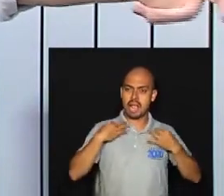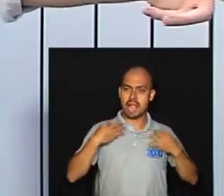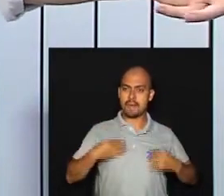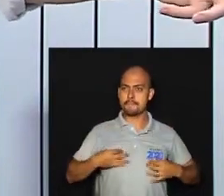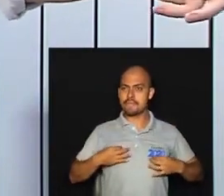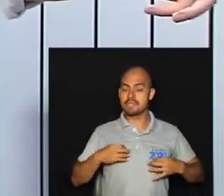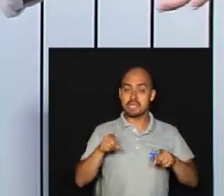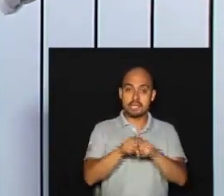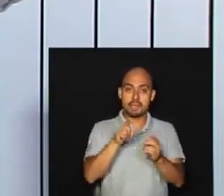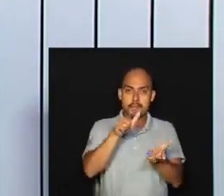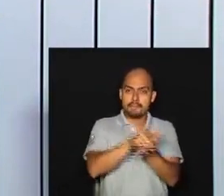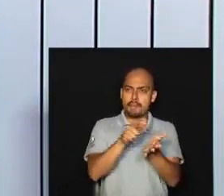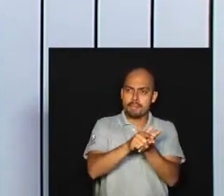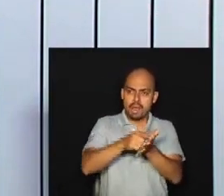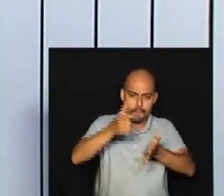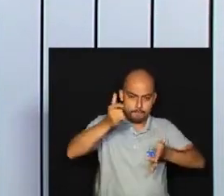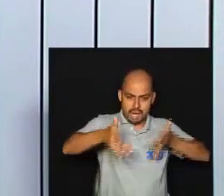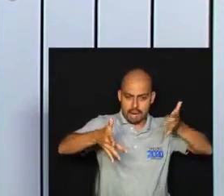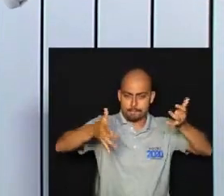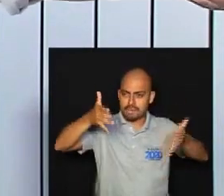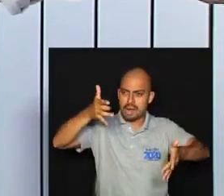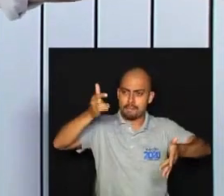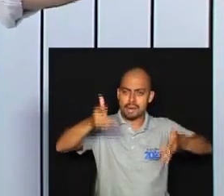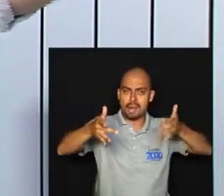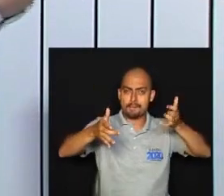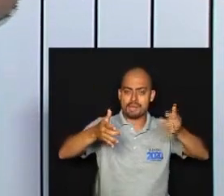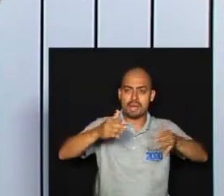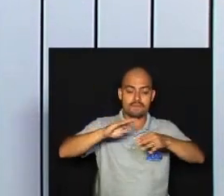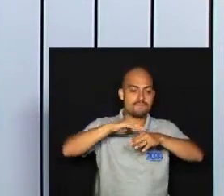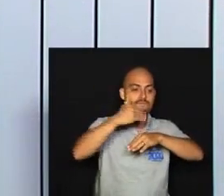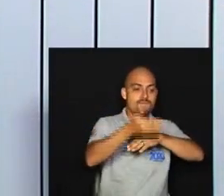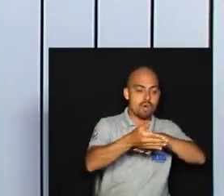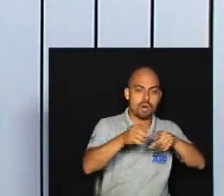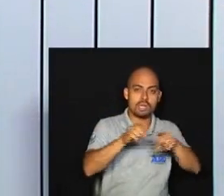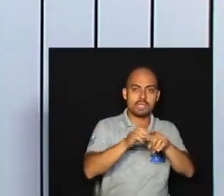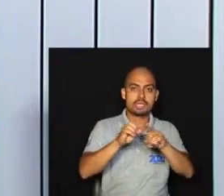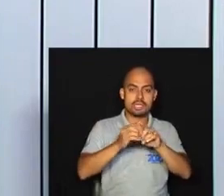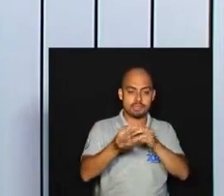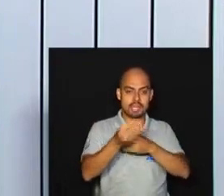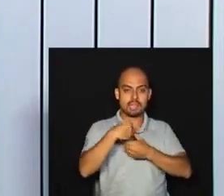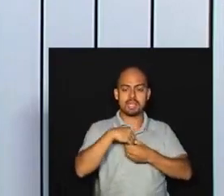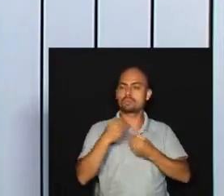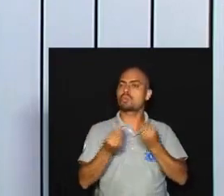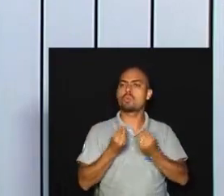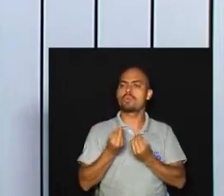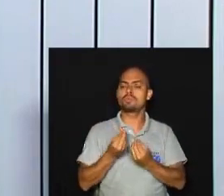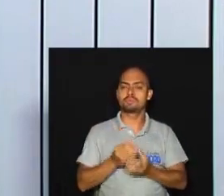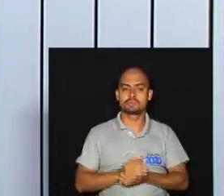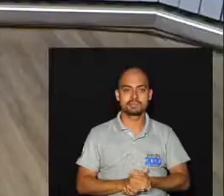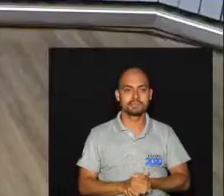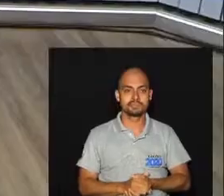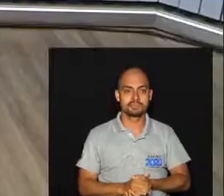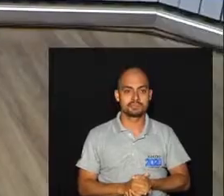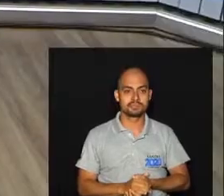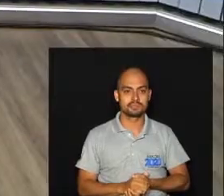os papéis estão jogados fora e dentro do local de votação.